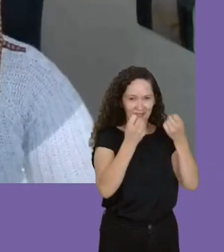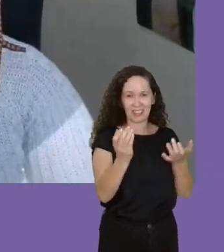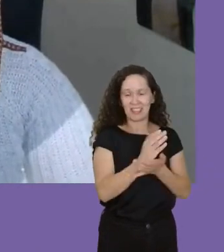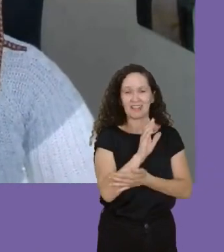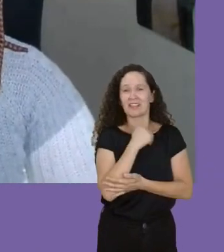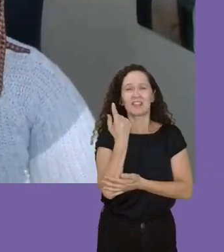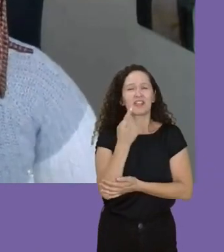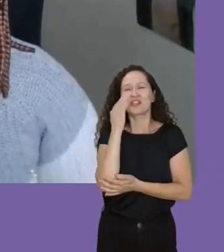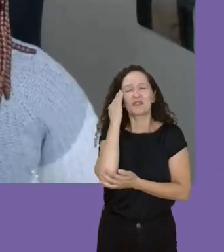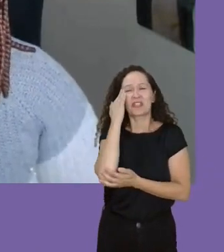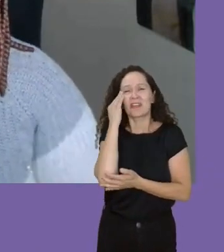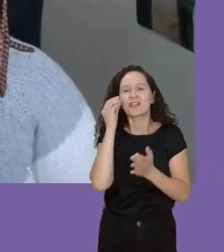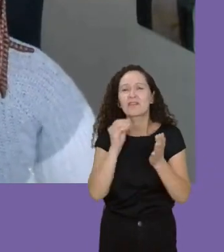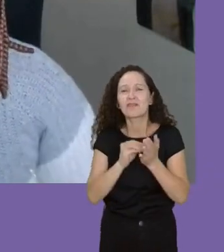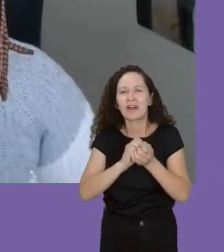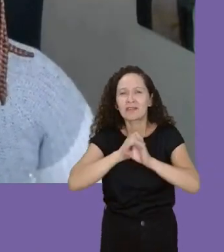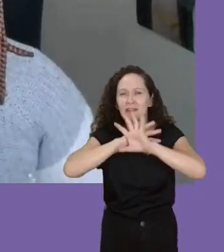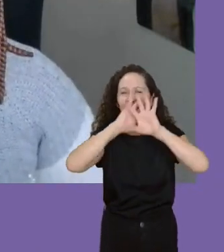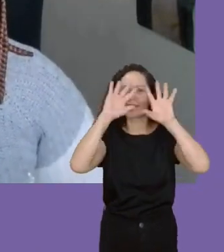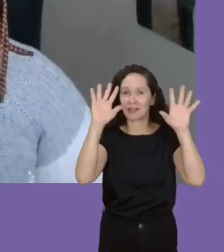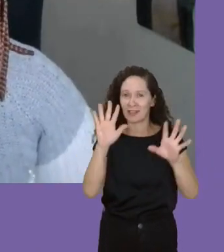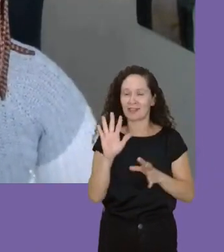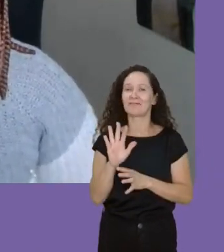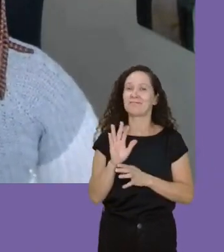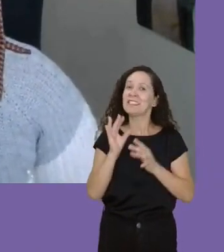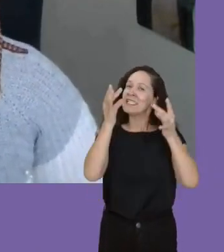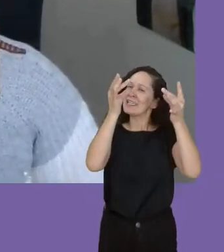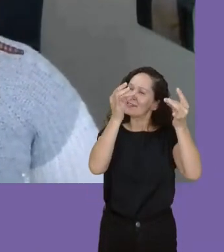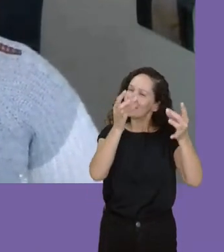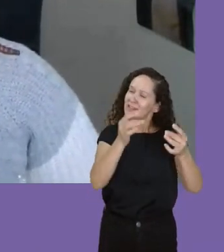como tal, né? E elas se dão pequenos